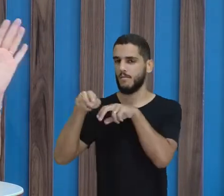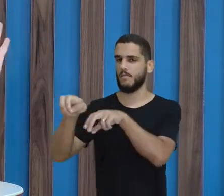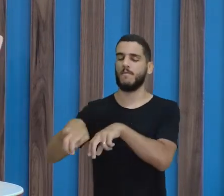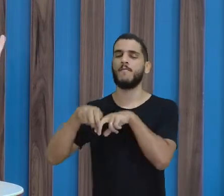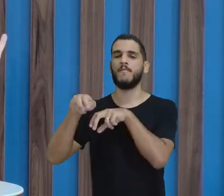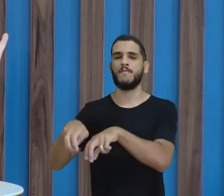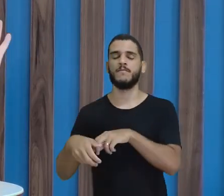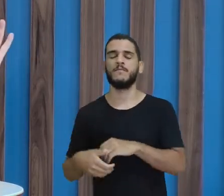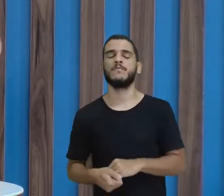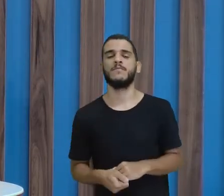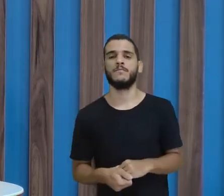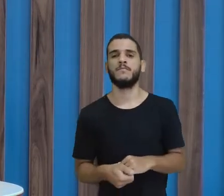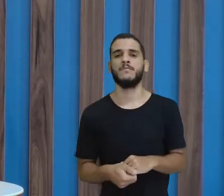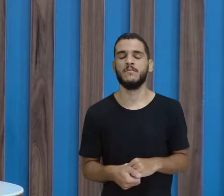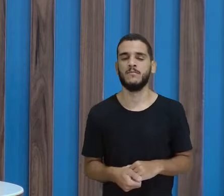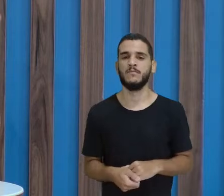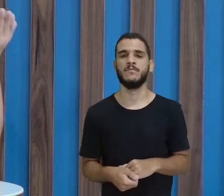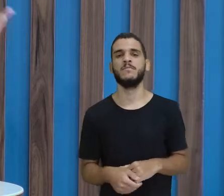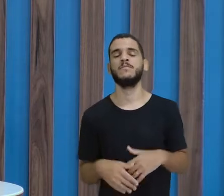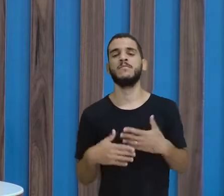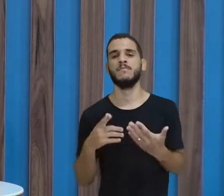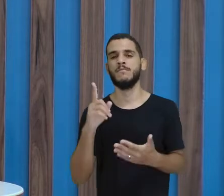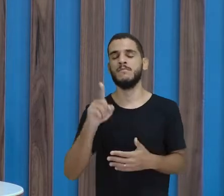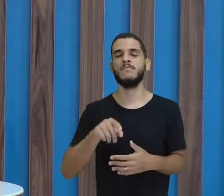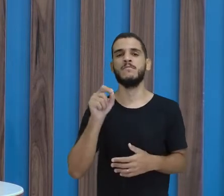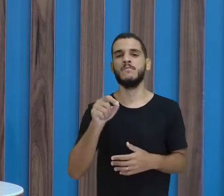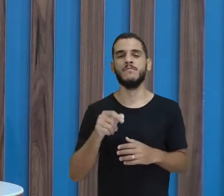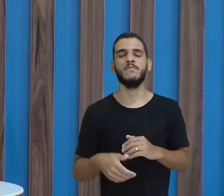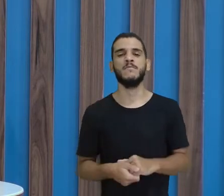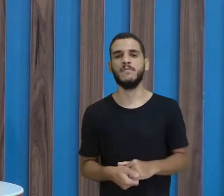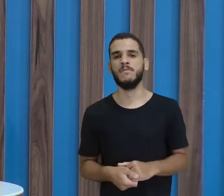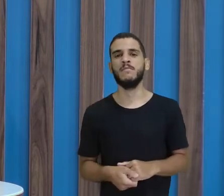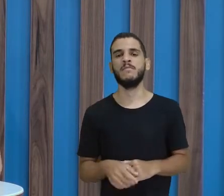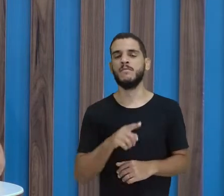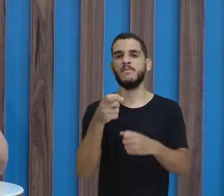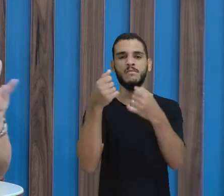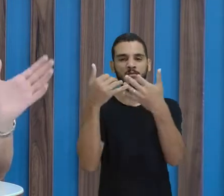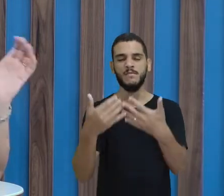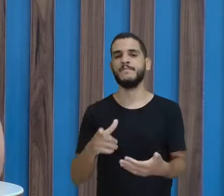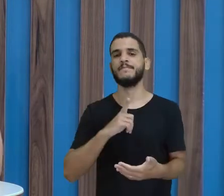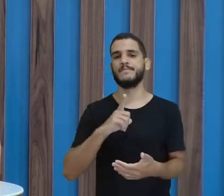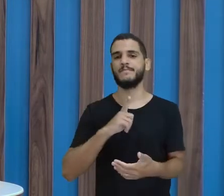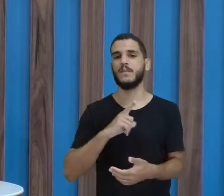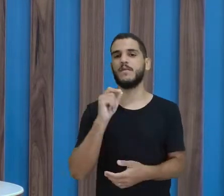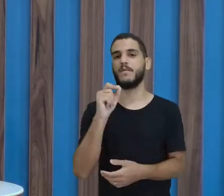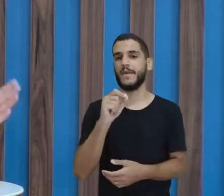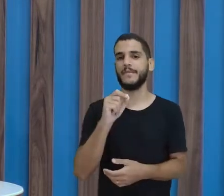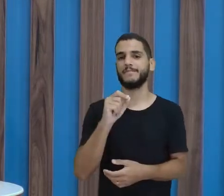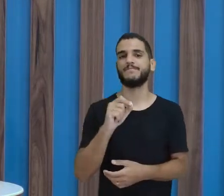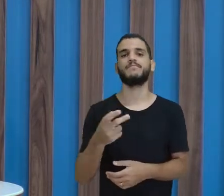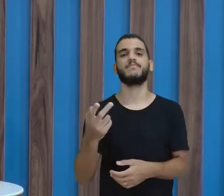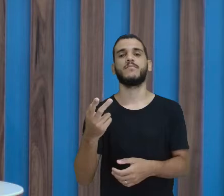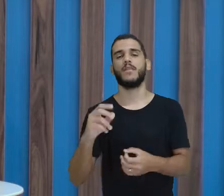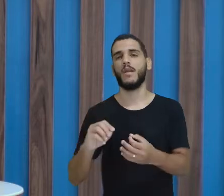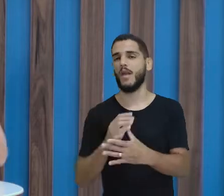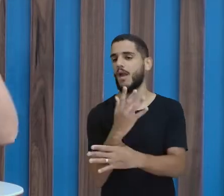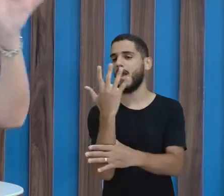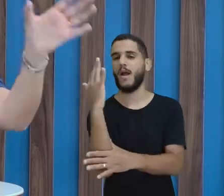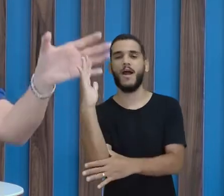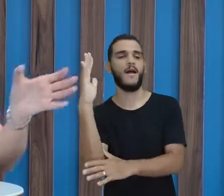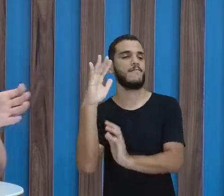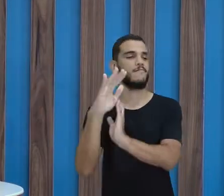Timbaúba. Legal. Não é? Que aí é justamente como você falou. Isso. Tem a área mais verde, tem criação de animais, É as diferente, casas são